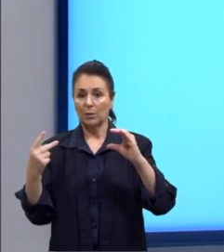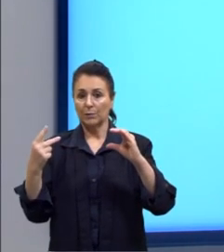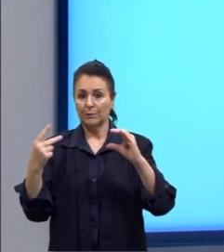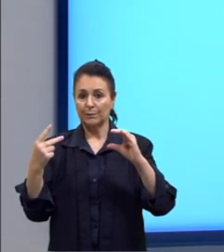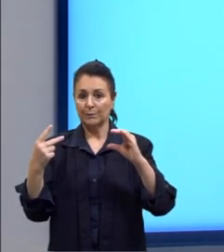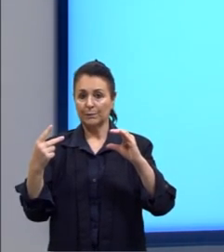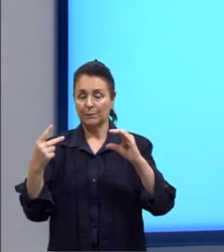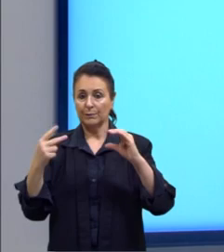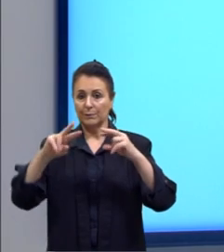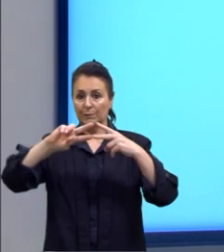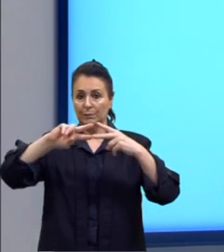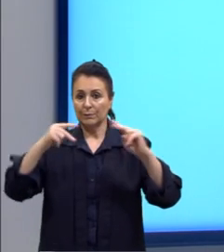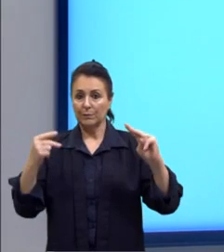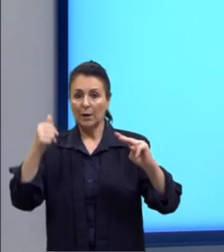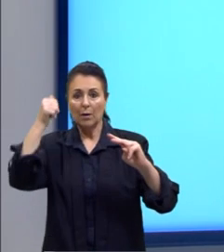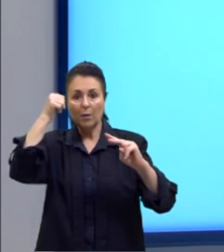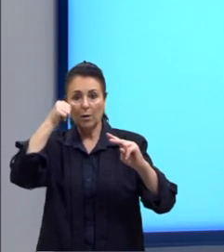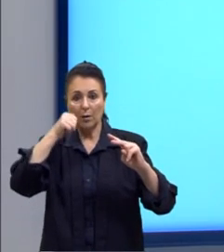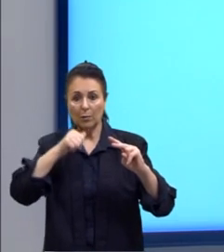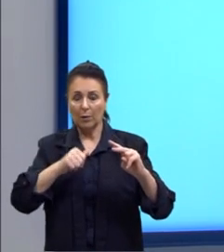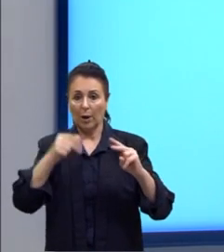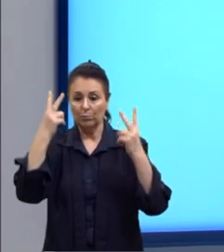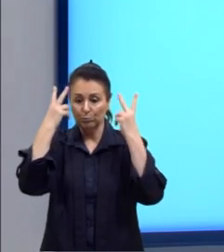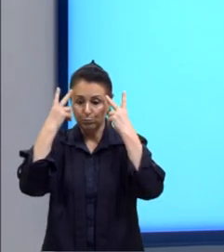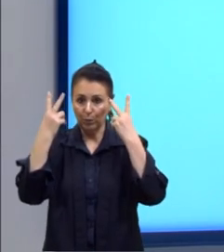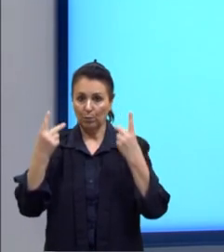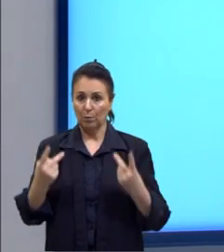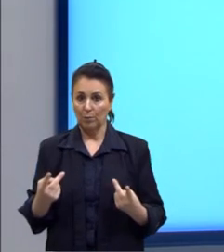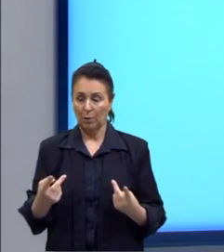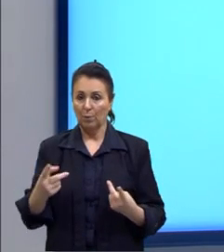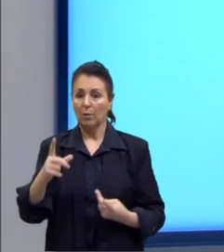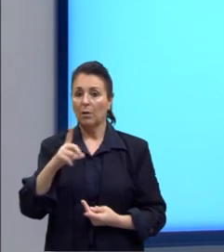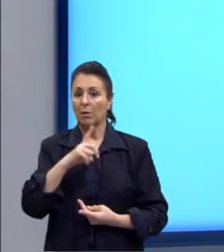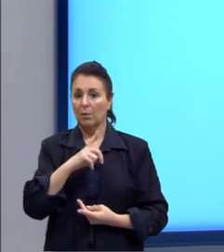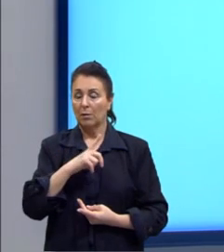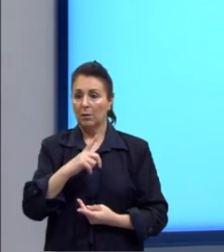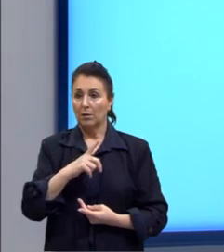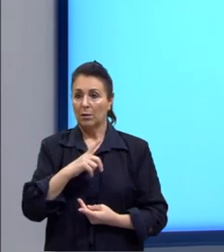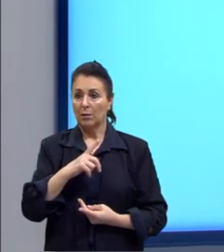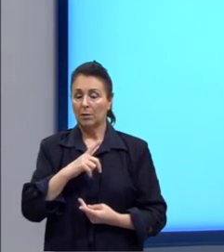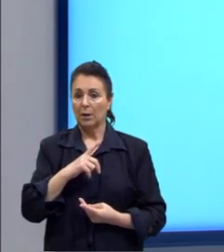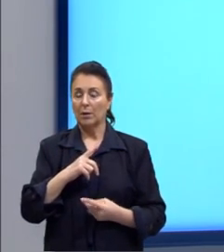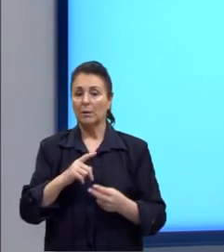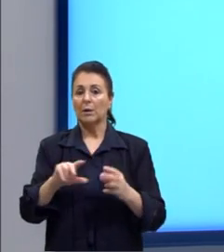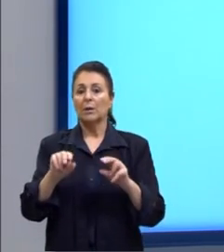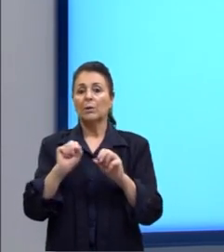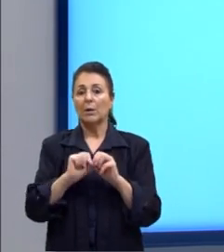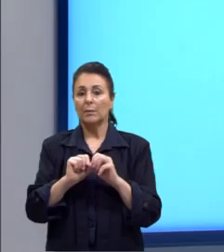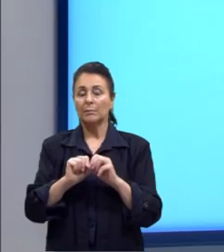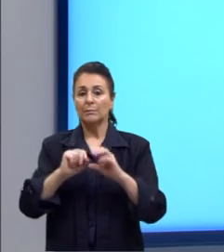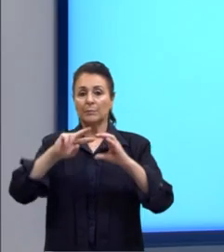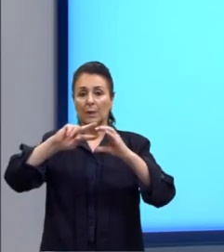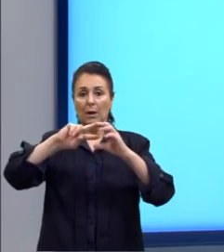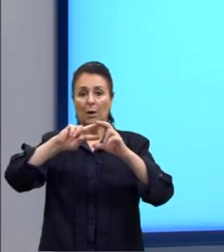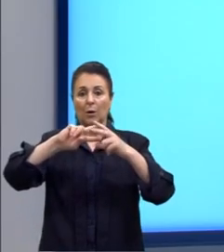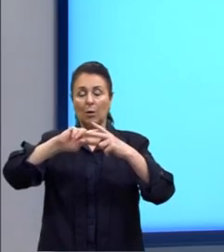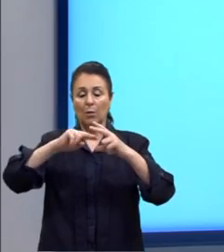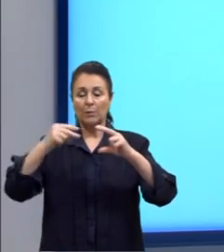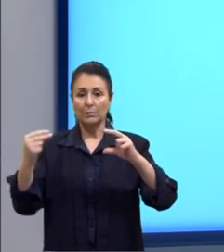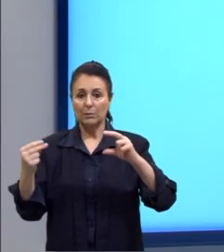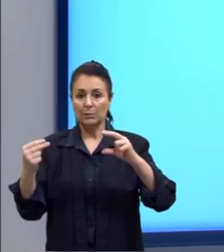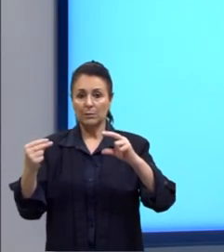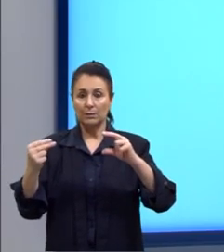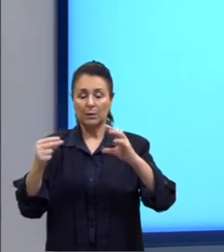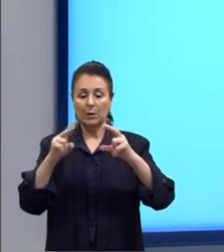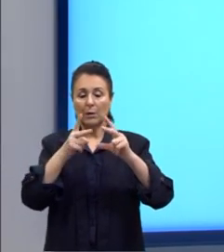Gene então uma mulher normal ó por exemplo ela é homozigota dominante quer dizer que não tenha